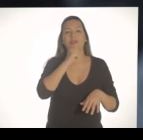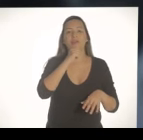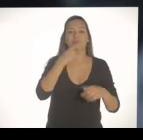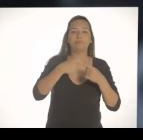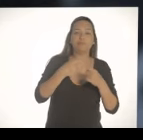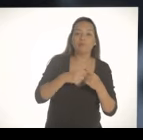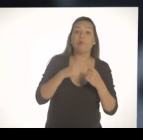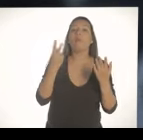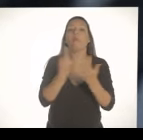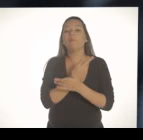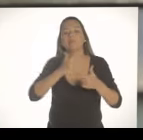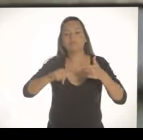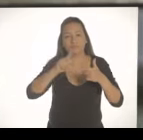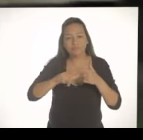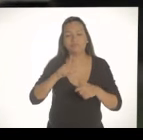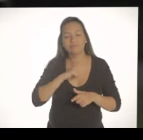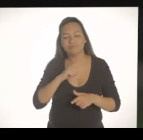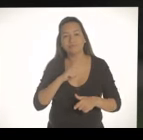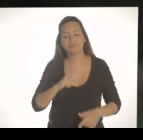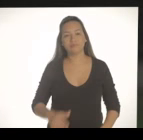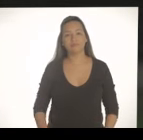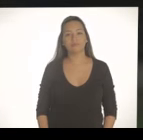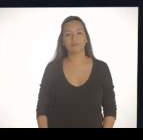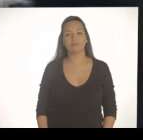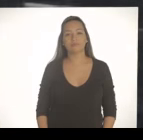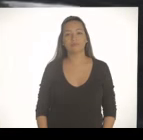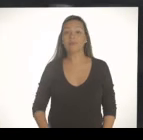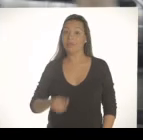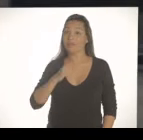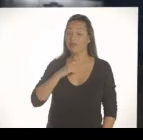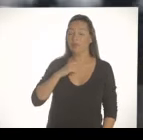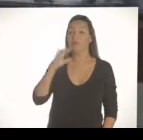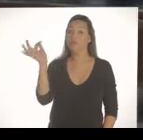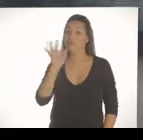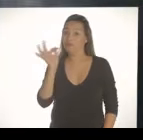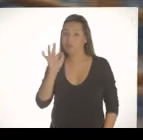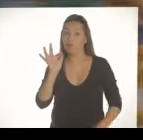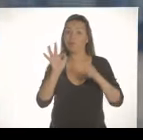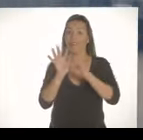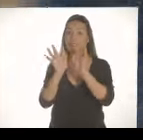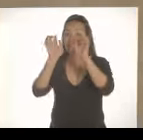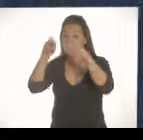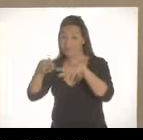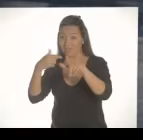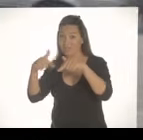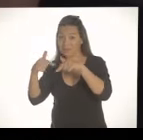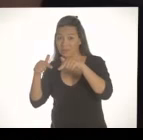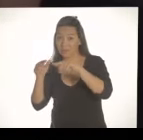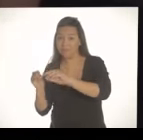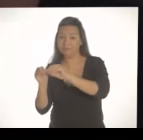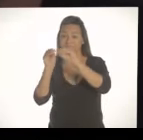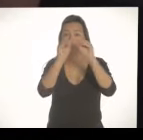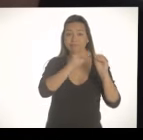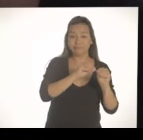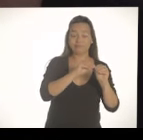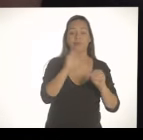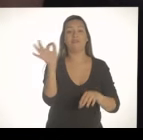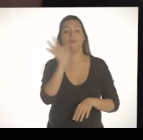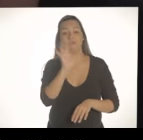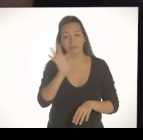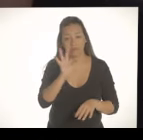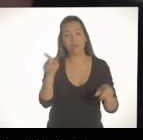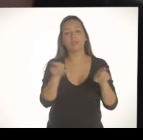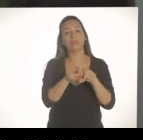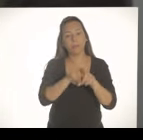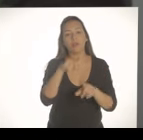Só corre, morre. Eu também faço faculdade, então depois do trabalho eu vou direto para a faculdade. Nesse trajeto eu também gasto as